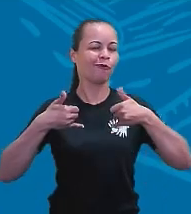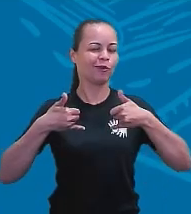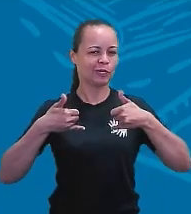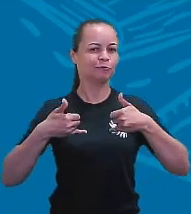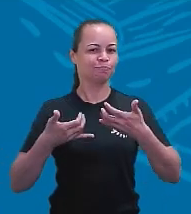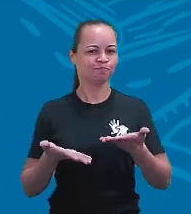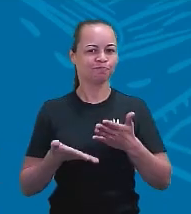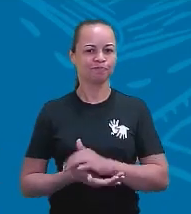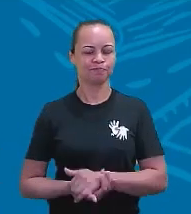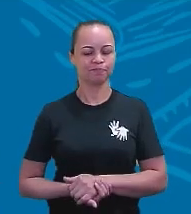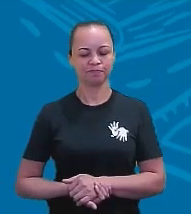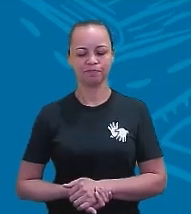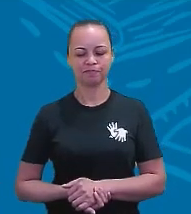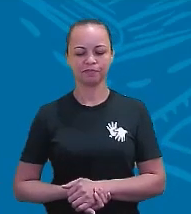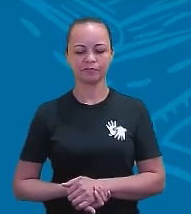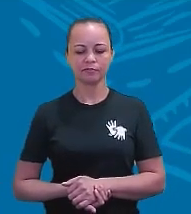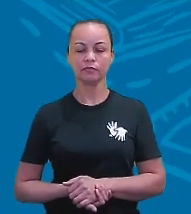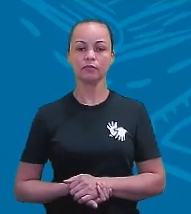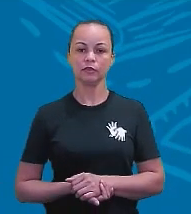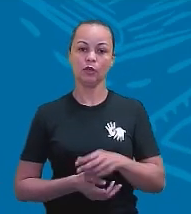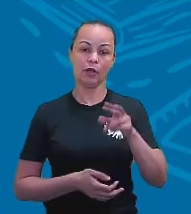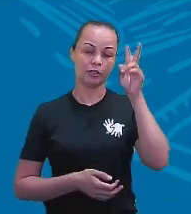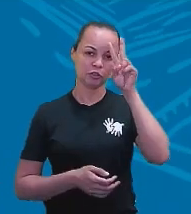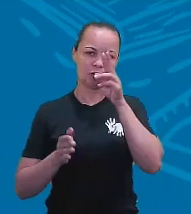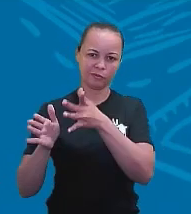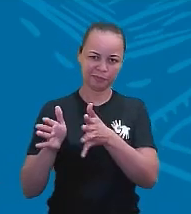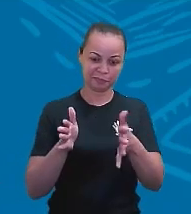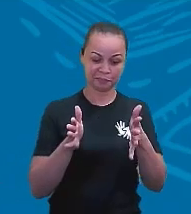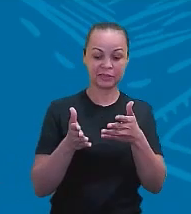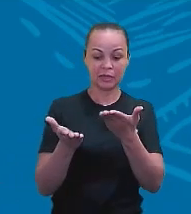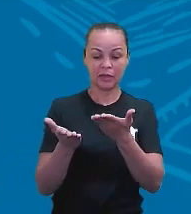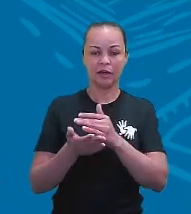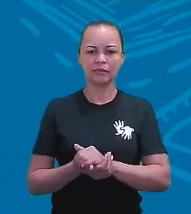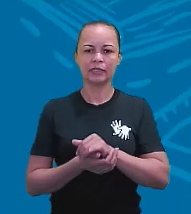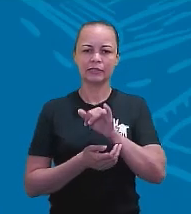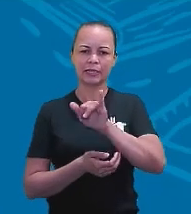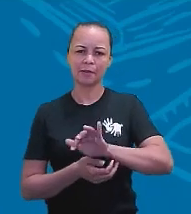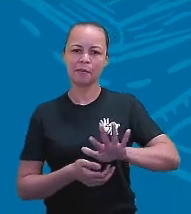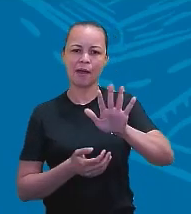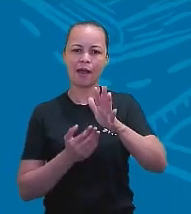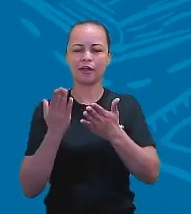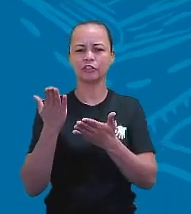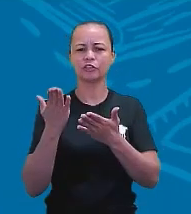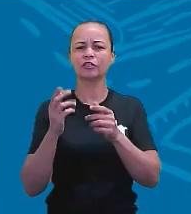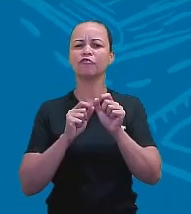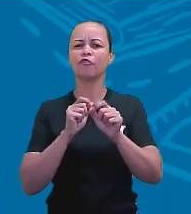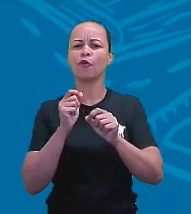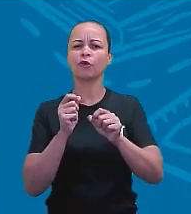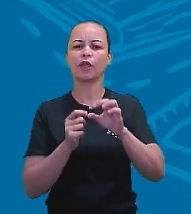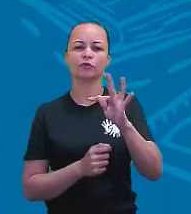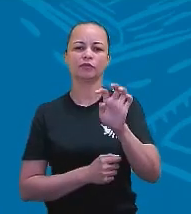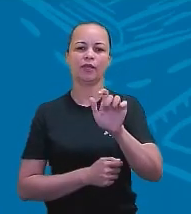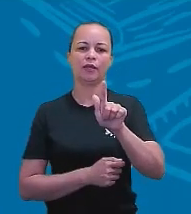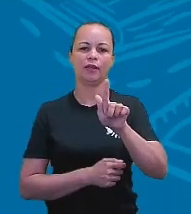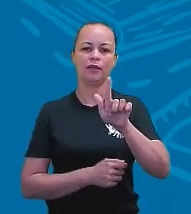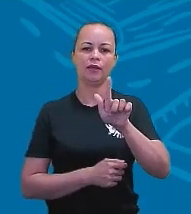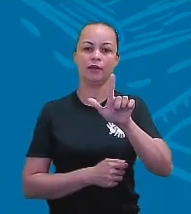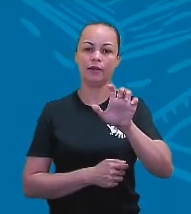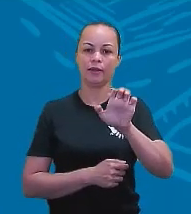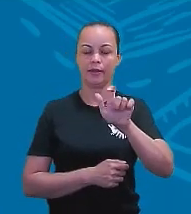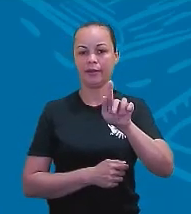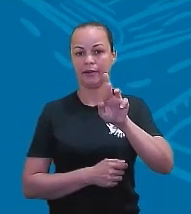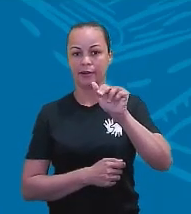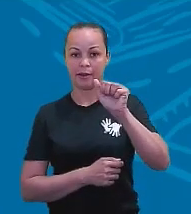gente! Então, pouquinho da história continua com essa imagem aqui, que foi o telegrama. Então, a gente tem aí